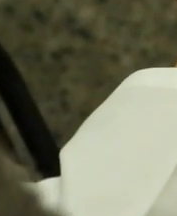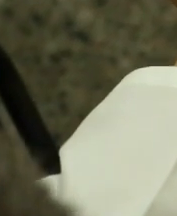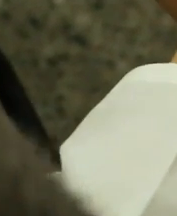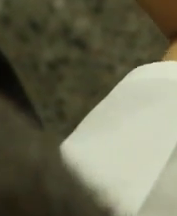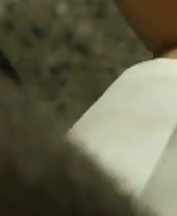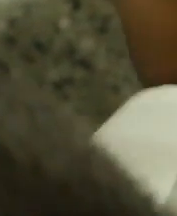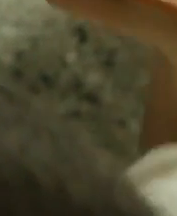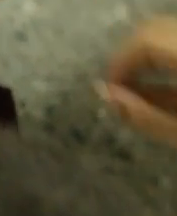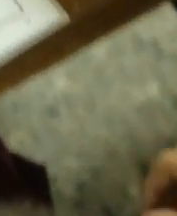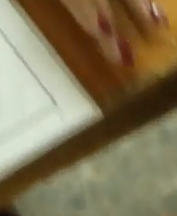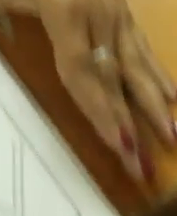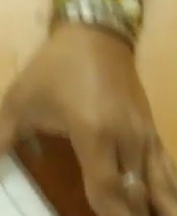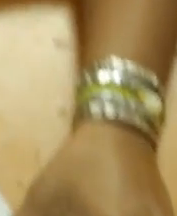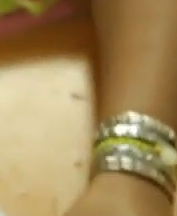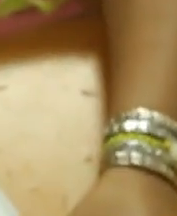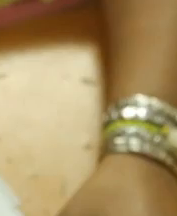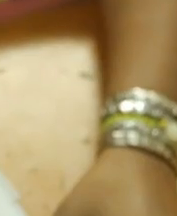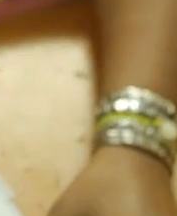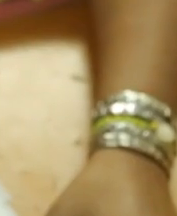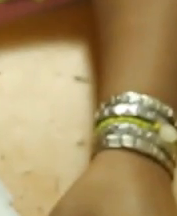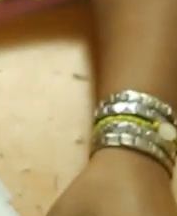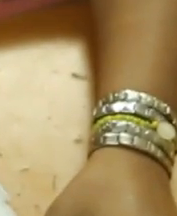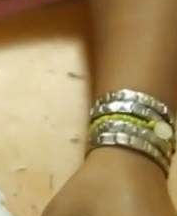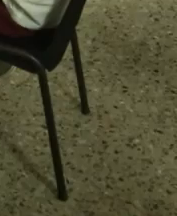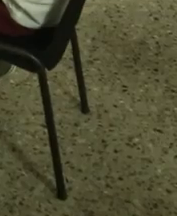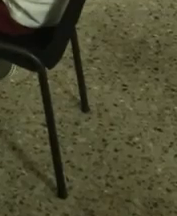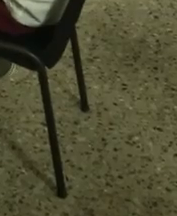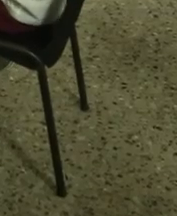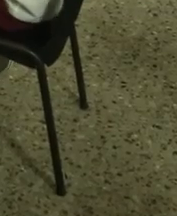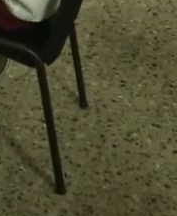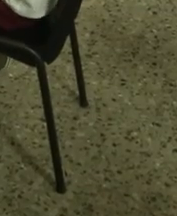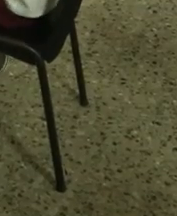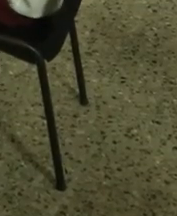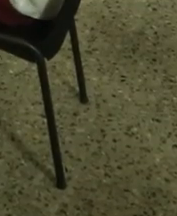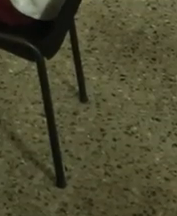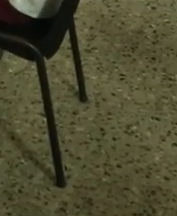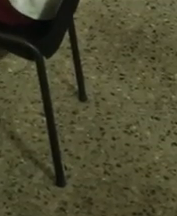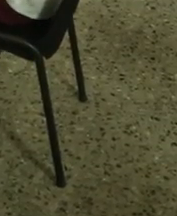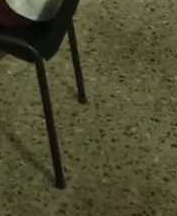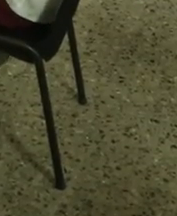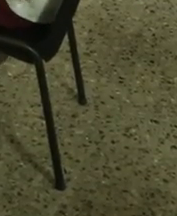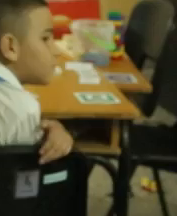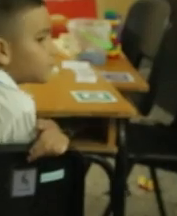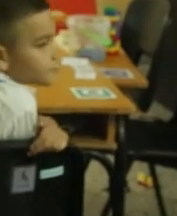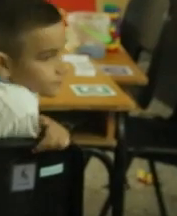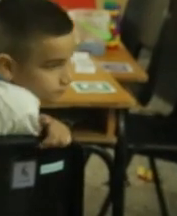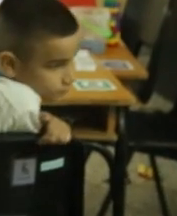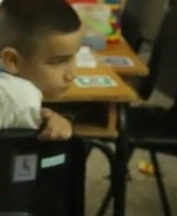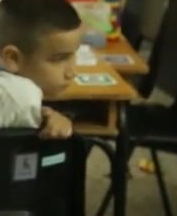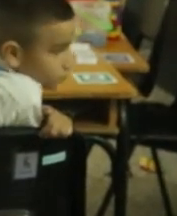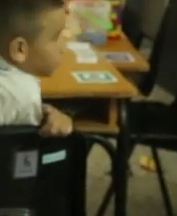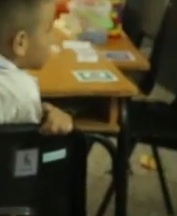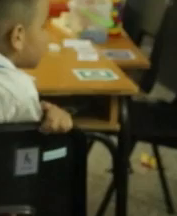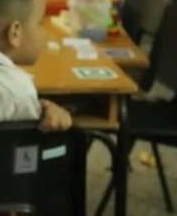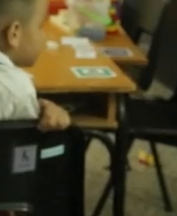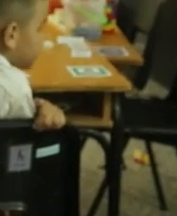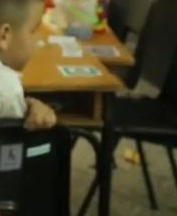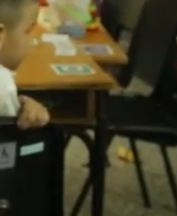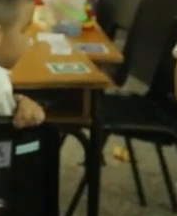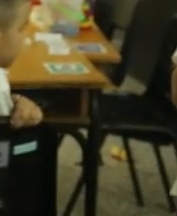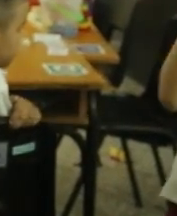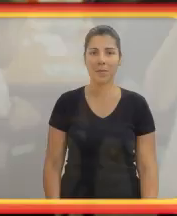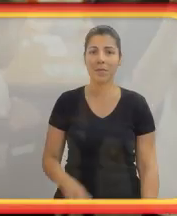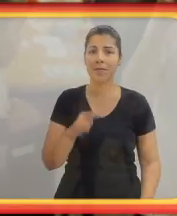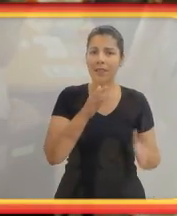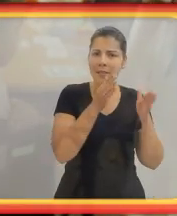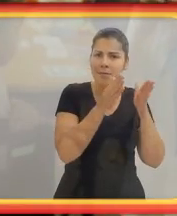Muito bem, Diego. Olhe, muito bem. Diego bate nas mãos de Sheila. Muito bem. Esta parte de traço